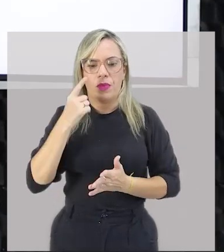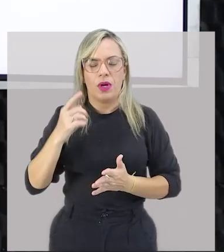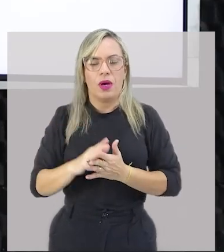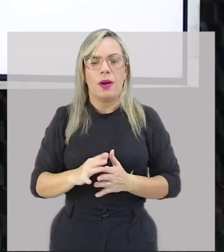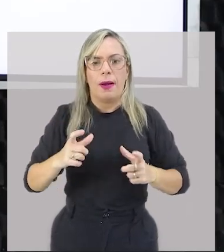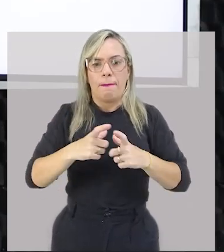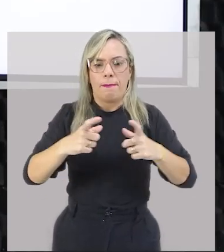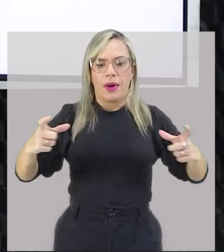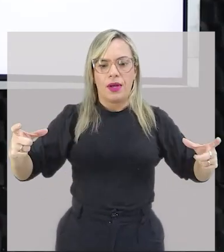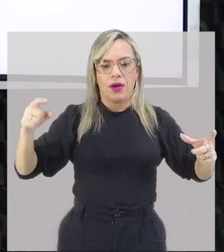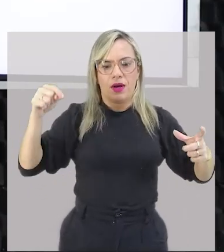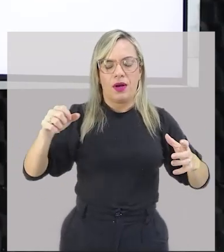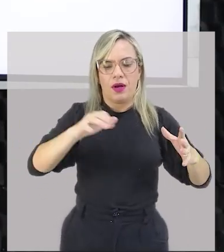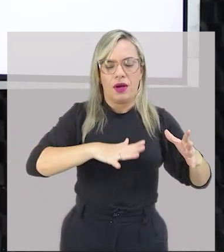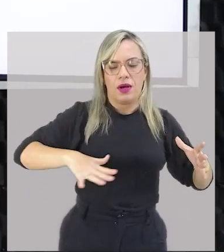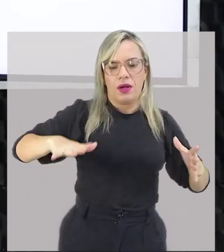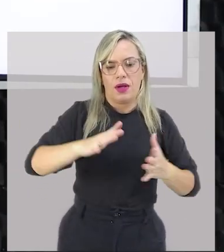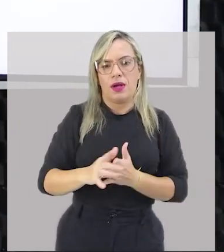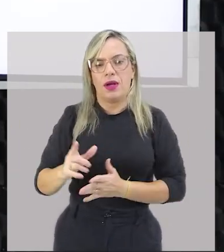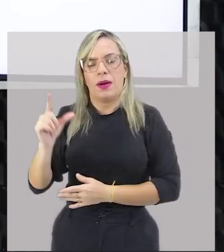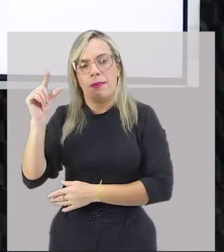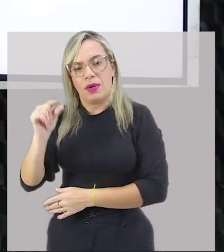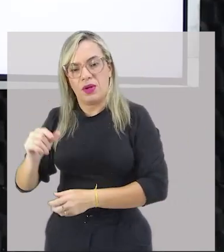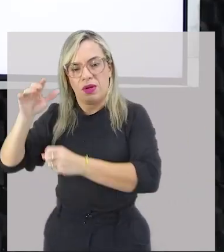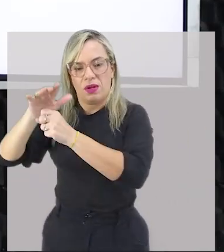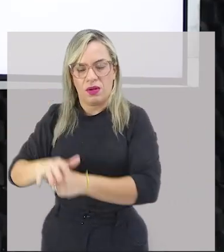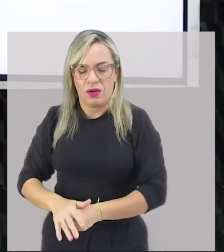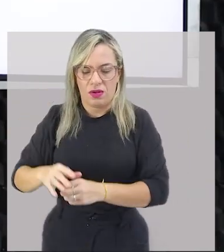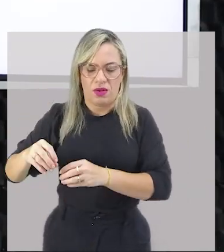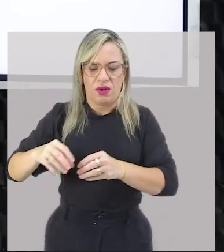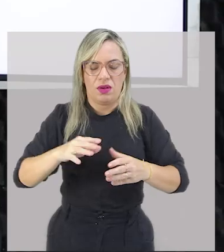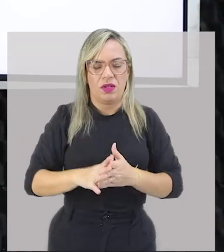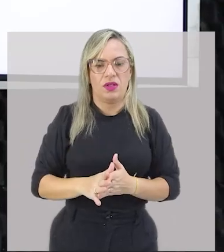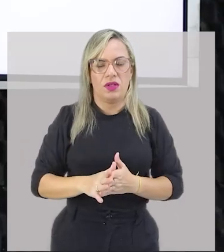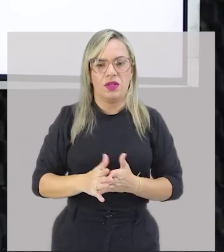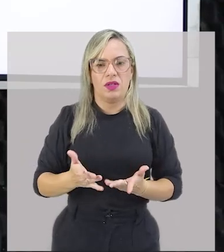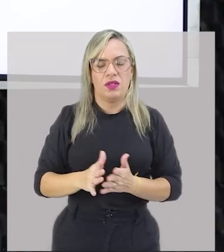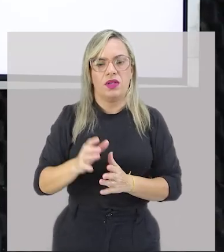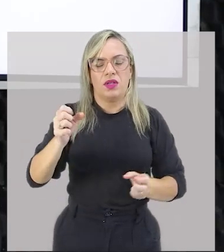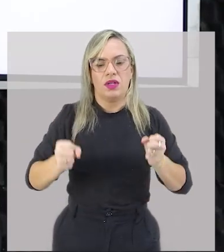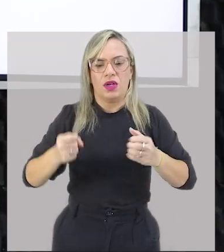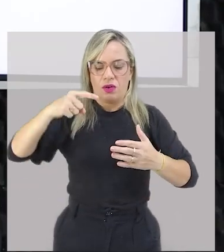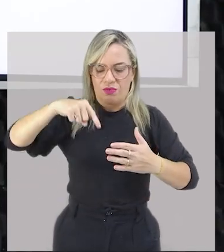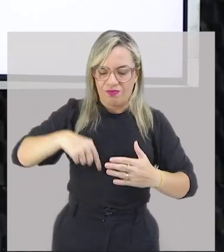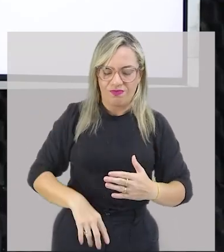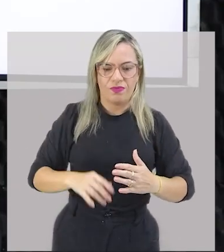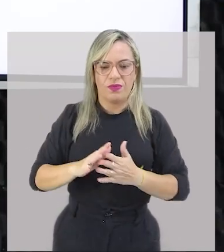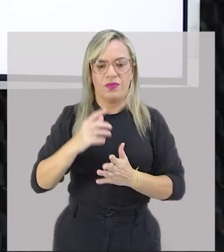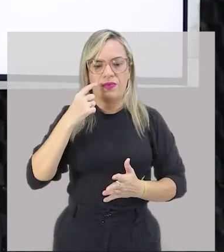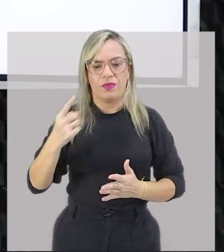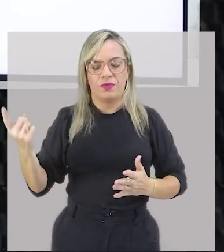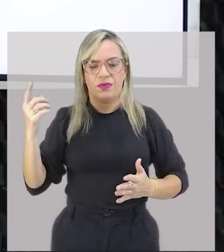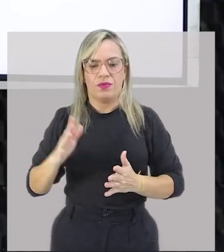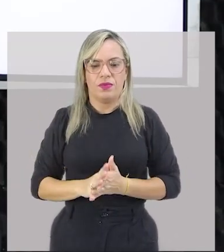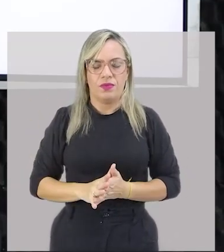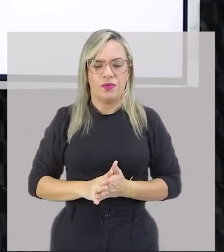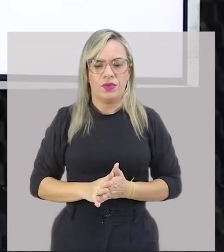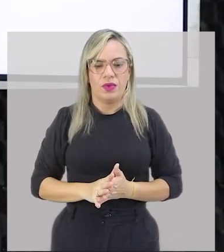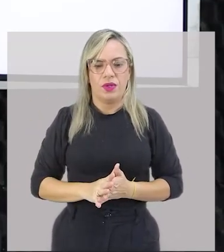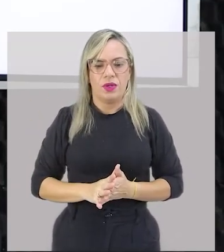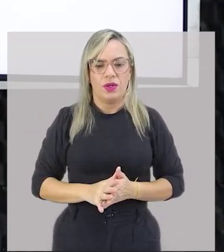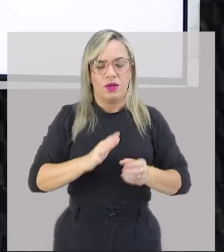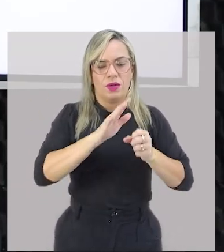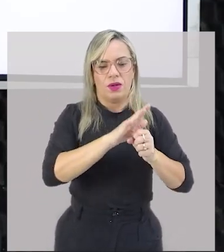pneu exerce sobre o solo, menor é a possibilidade desse carro afundar, tá? Então é isso, ó. Pressão e área